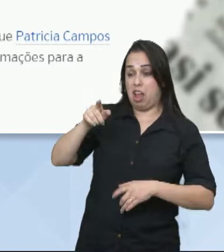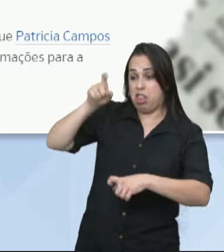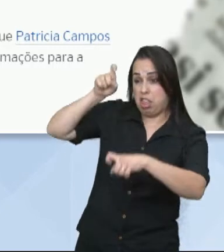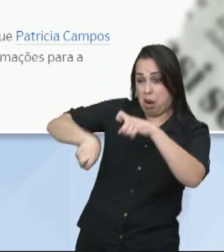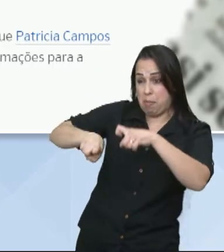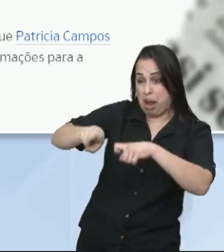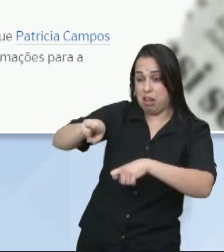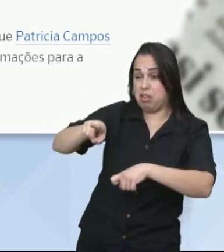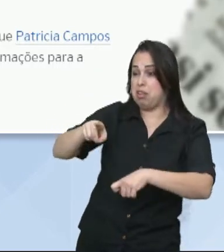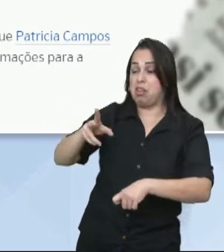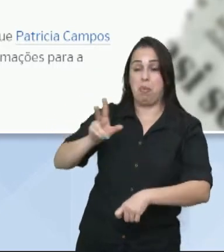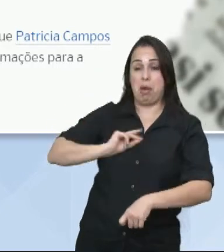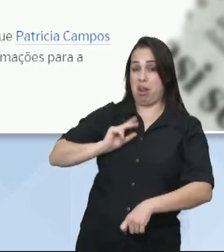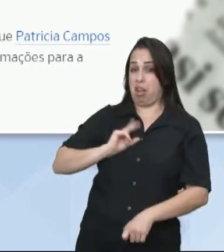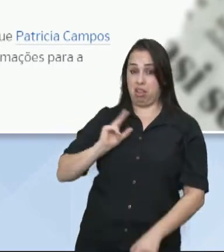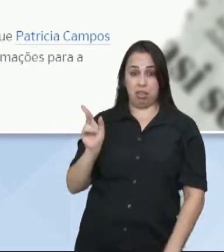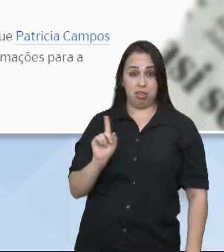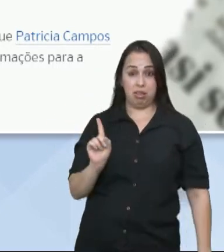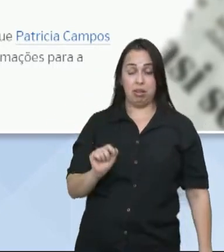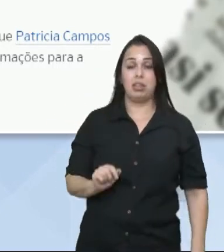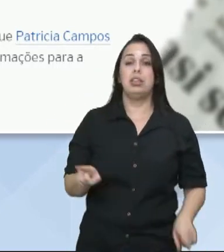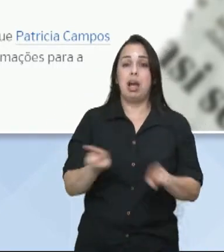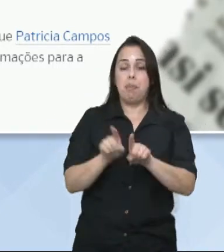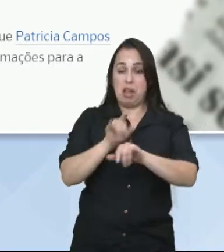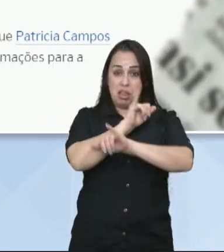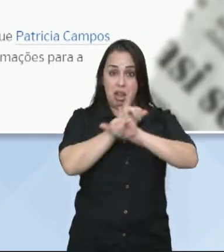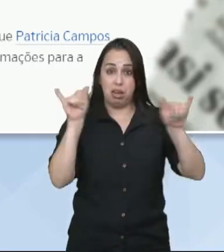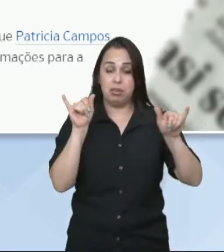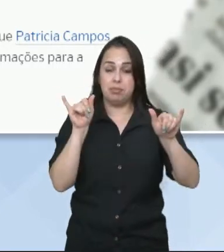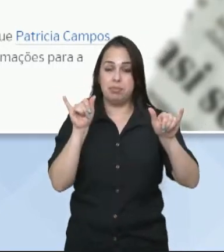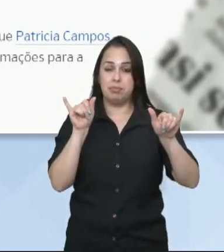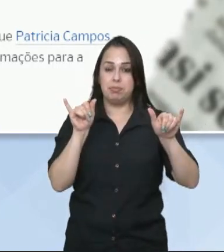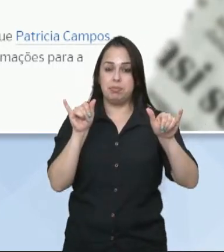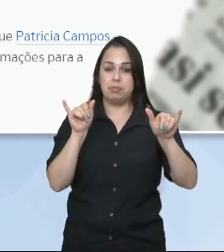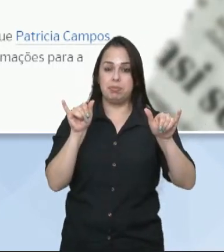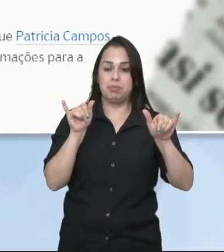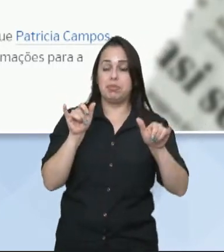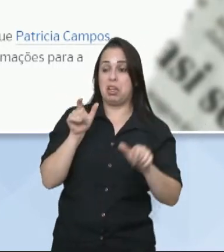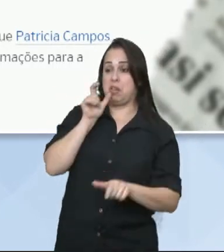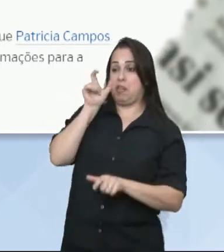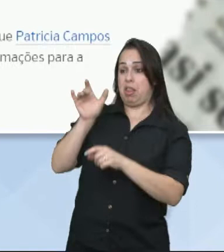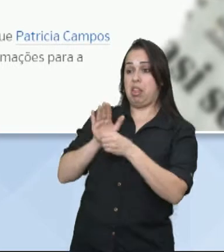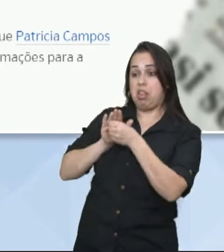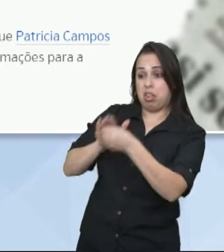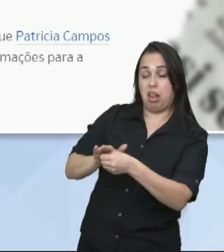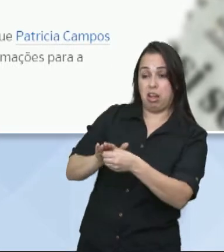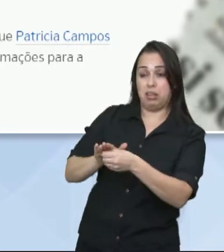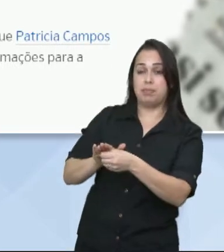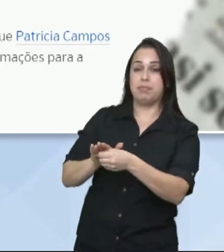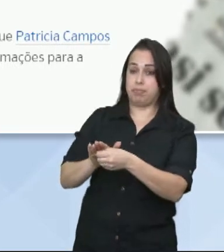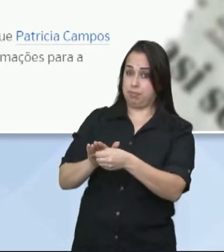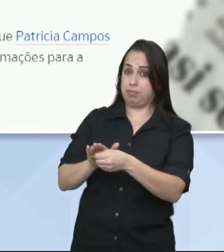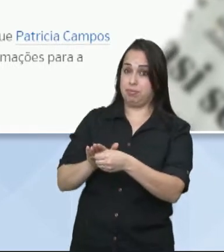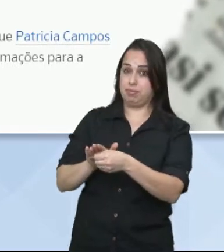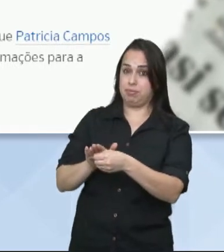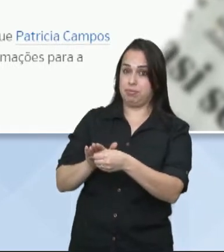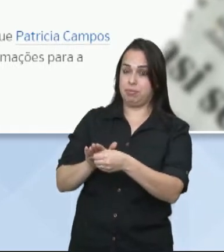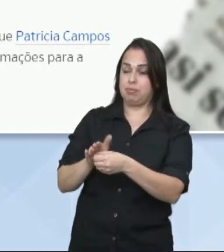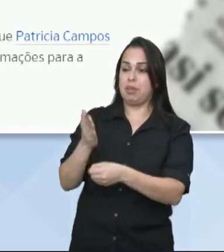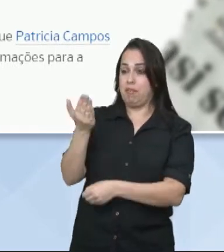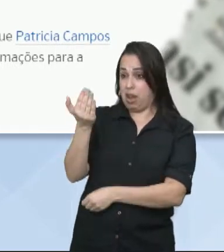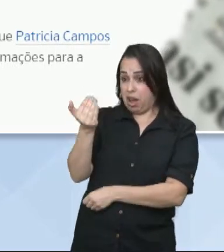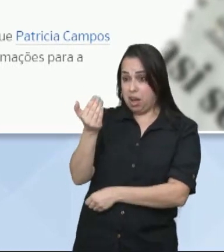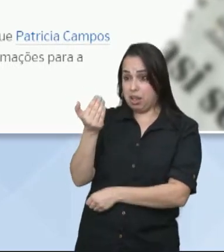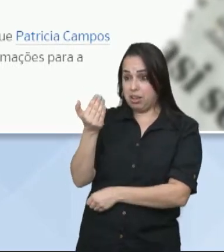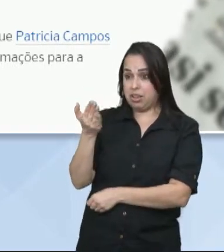porque ela não merecia. Também declarou, em tom de ameaça, dá que te dou outra,